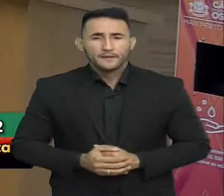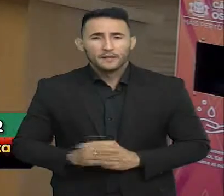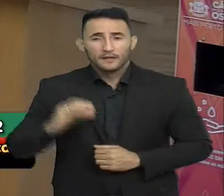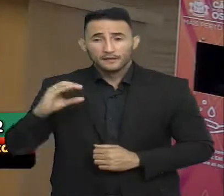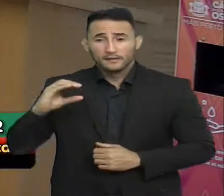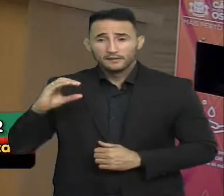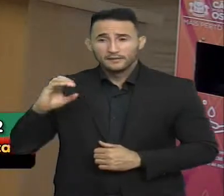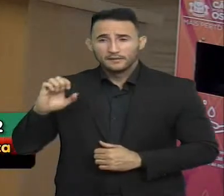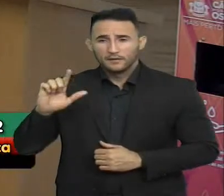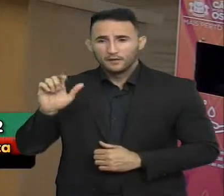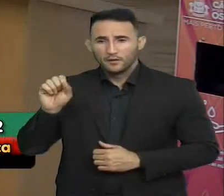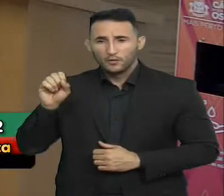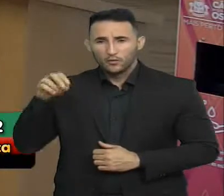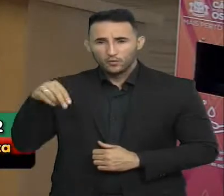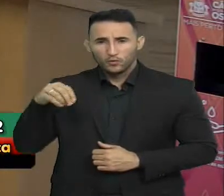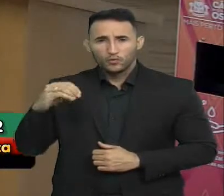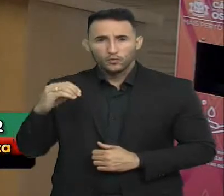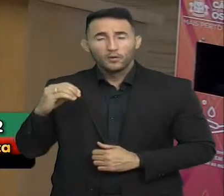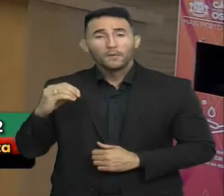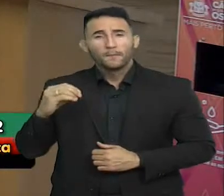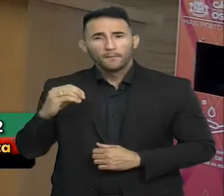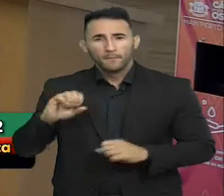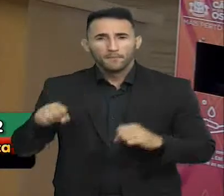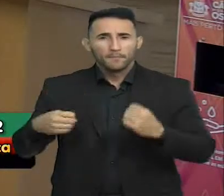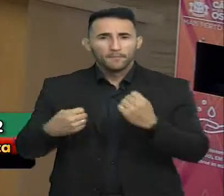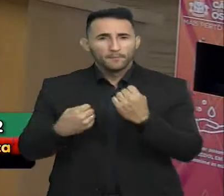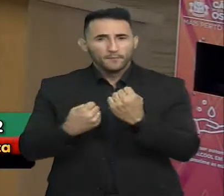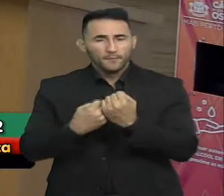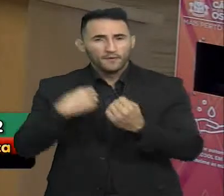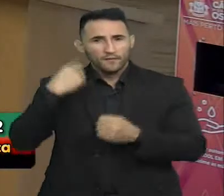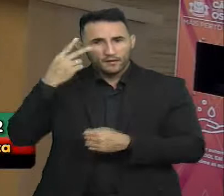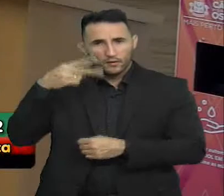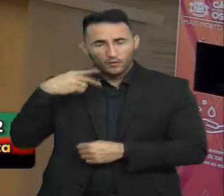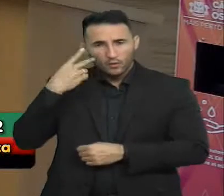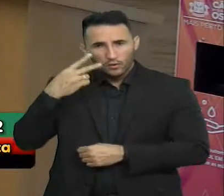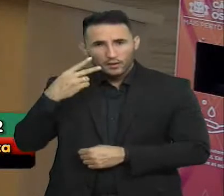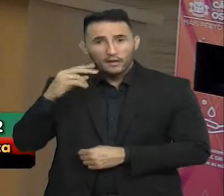Celso Portela, chefe de gabinete da vereadora Ana Paula Rossi.